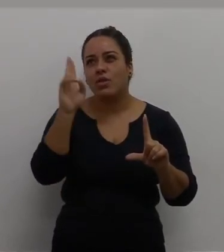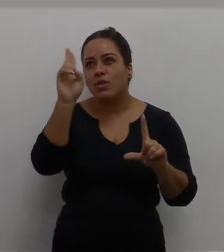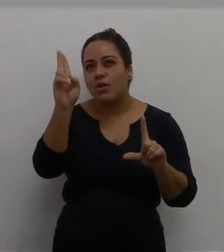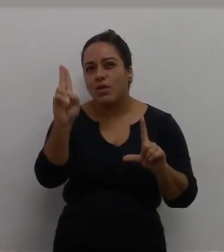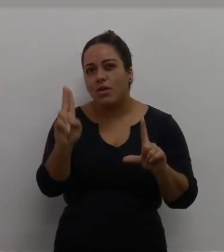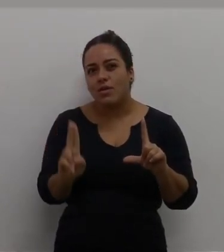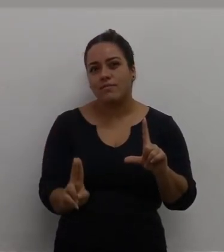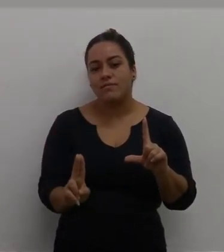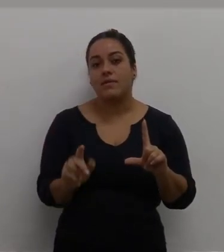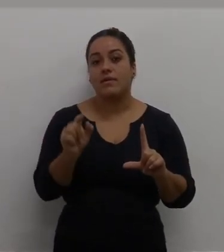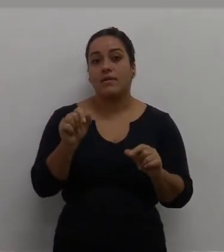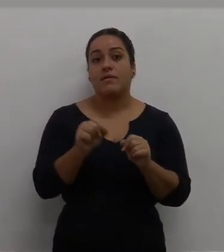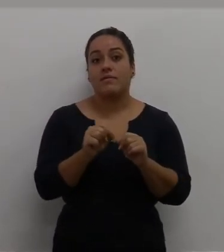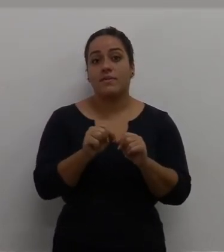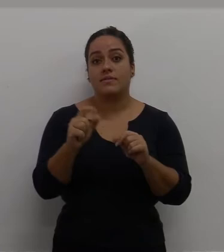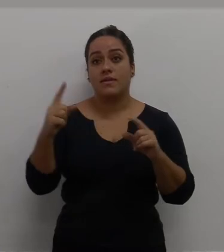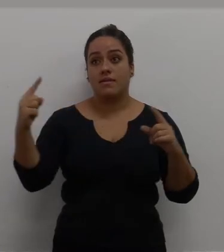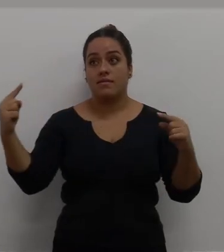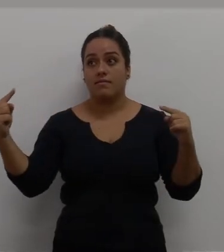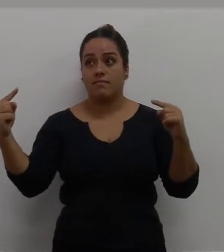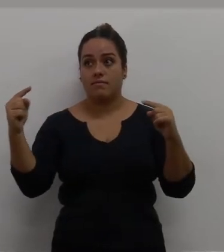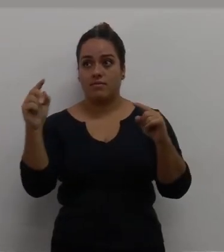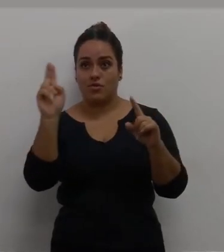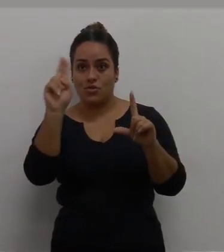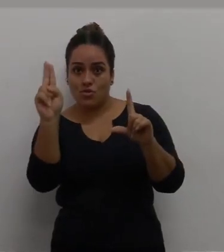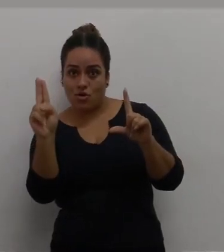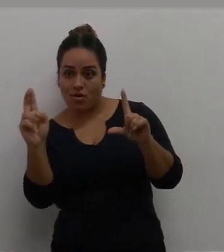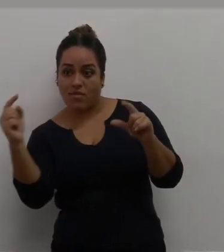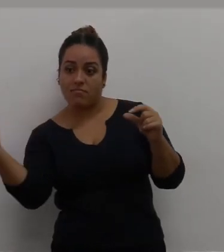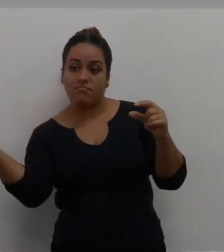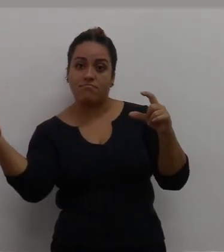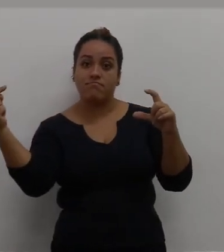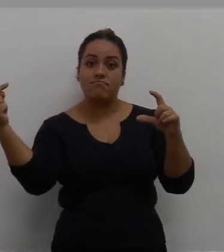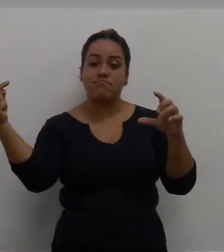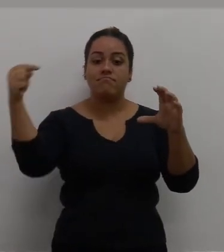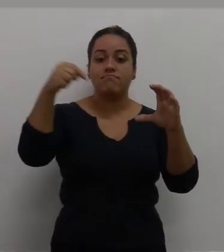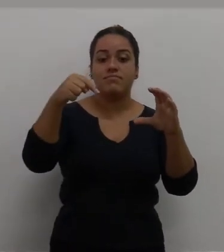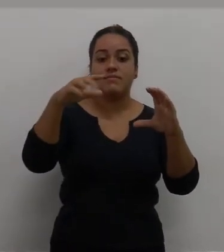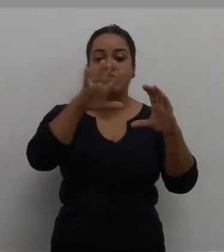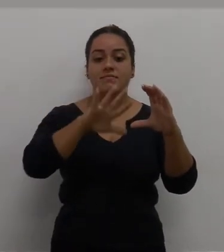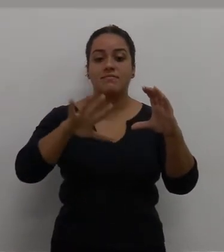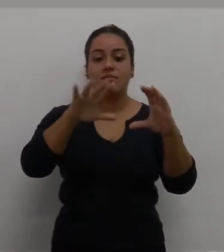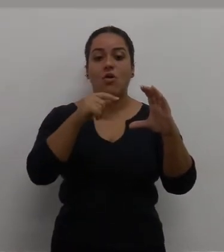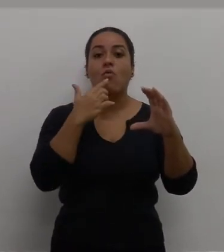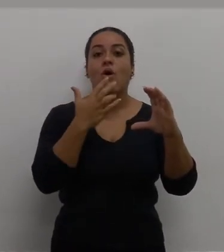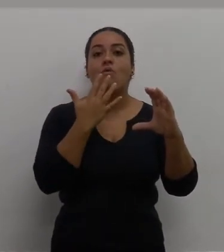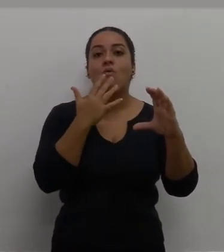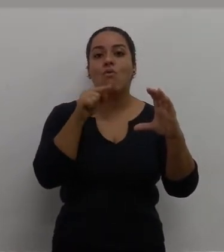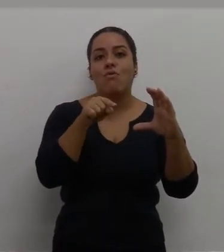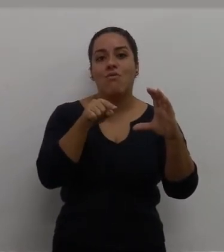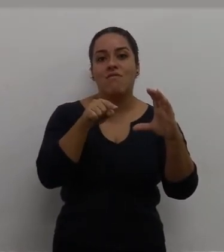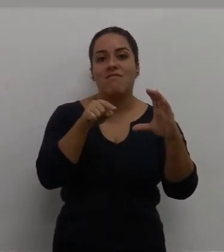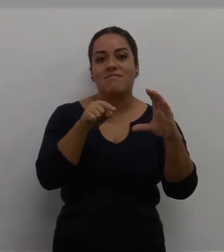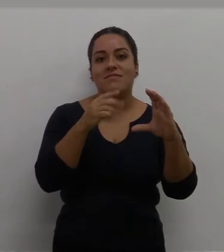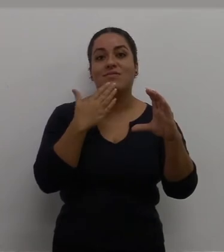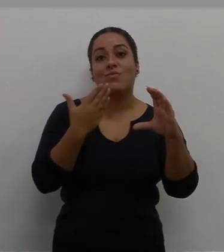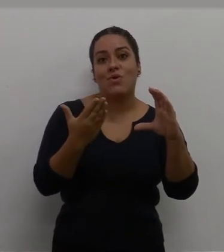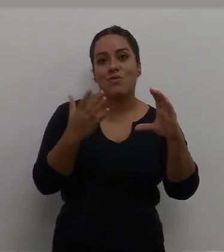certo? A legenda vai fazer a correlação da despesa com a parte da